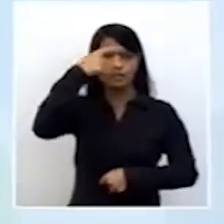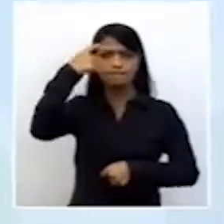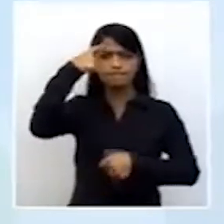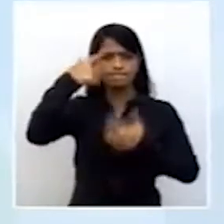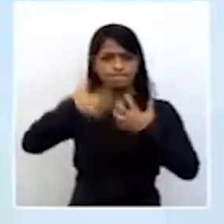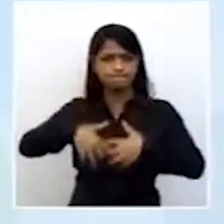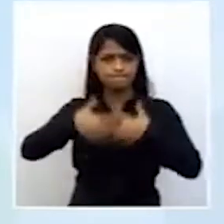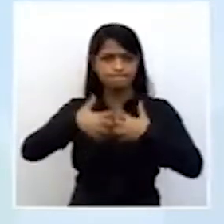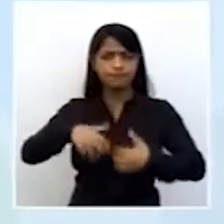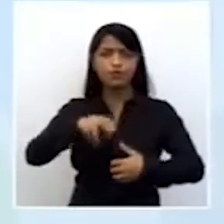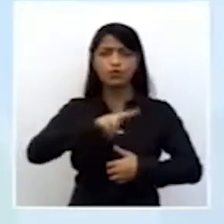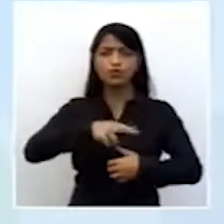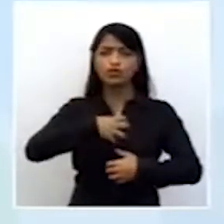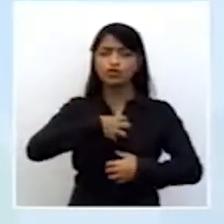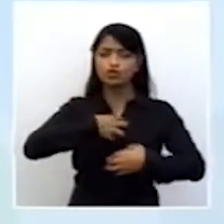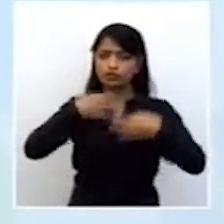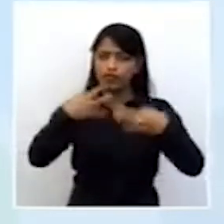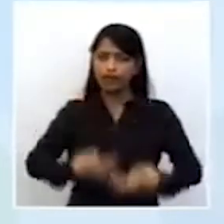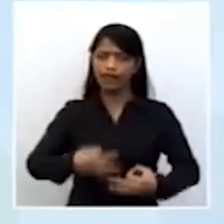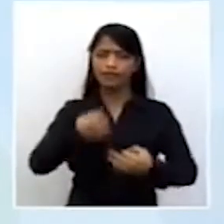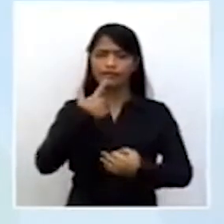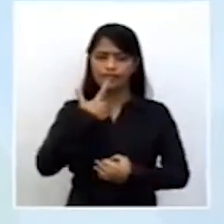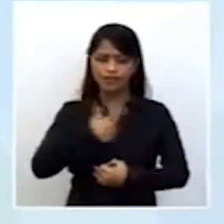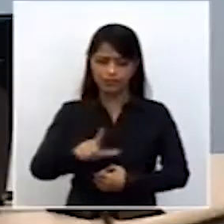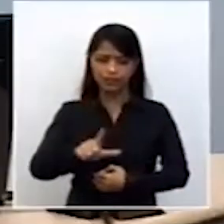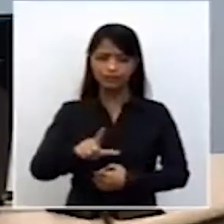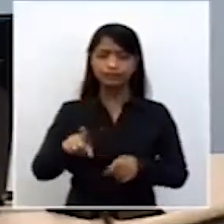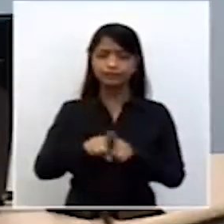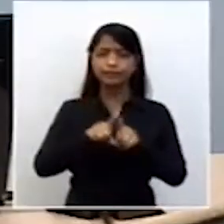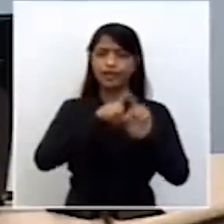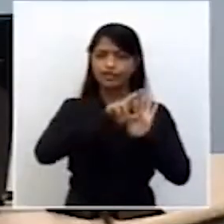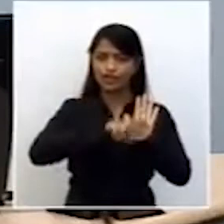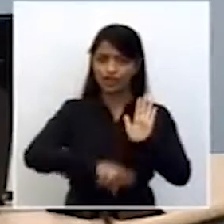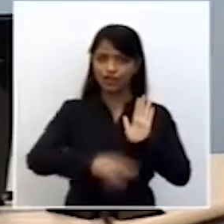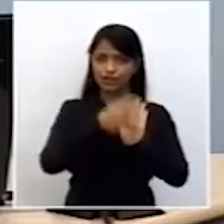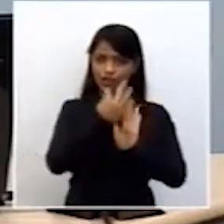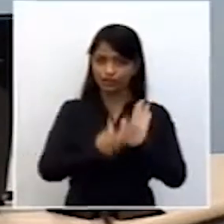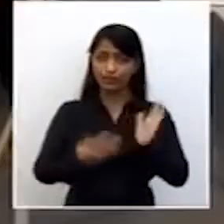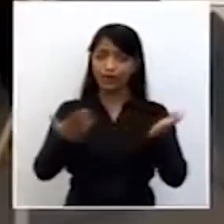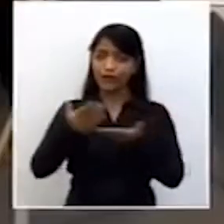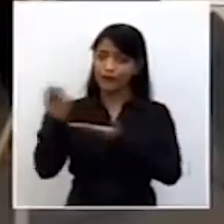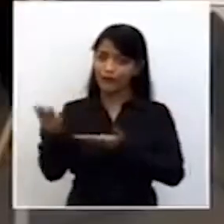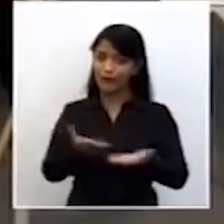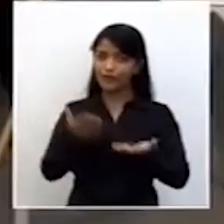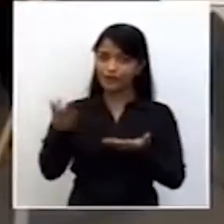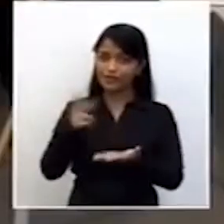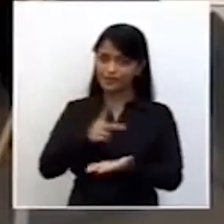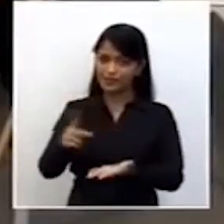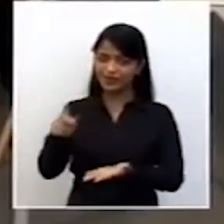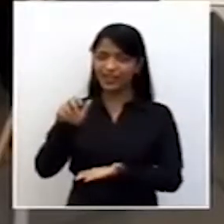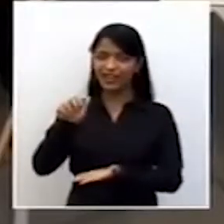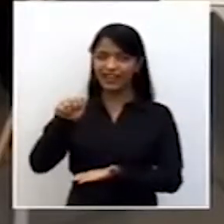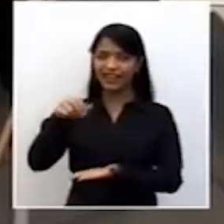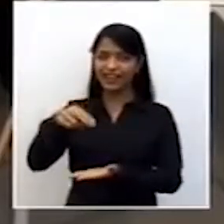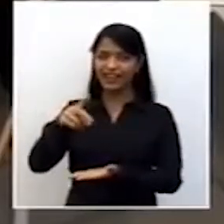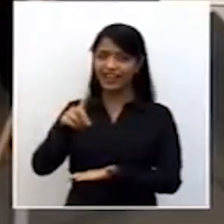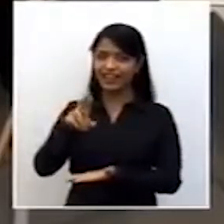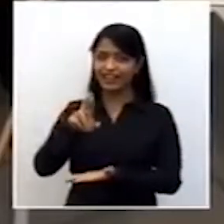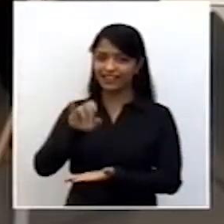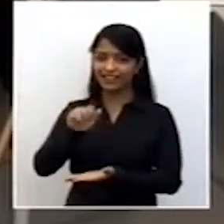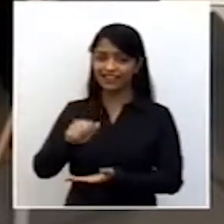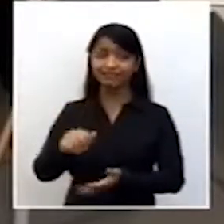sobre a perspectiva de gêneros textuais. Agora é com você, professora Andreia. E aí,